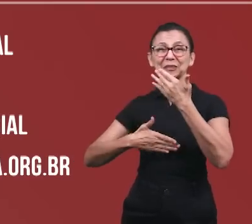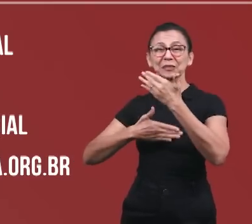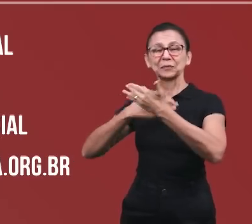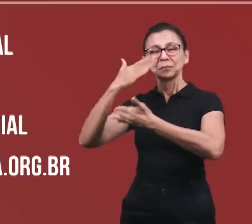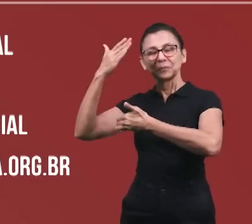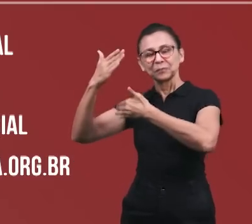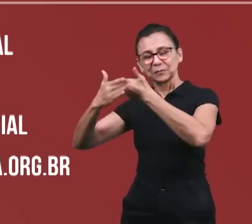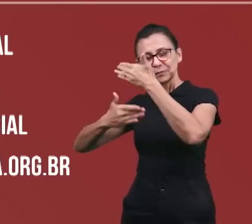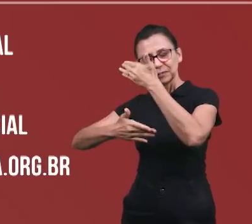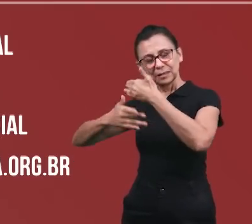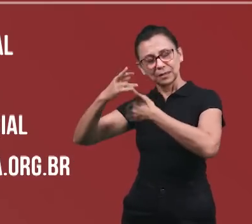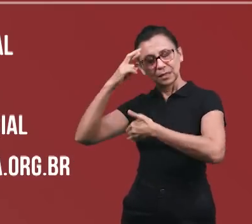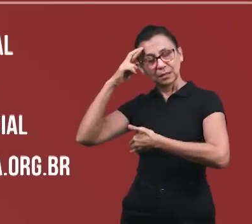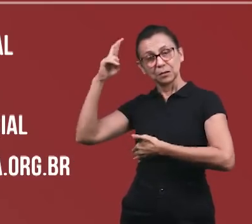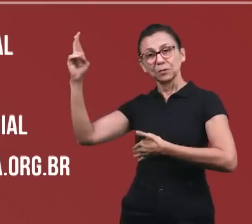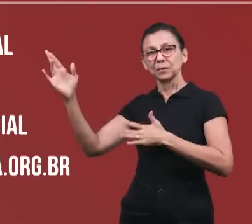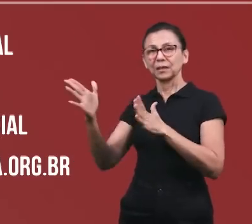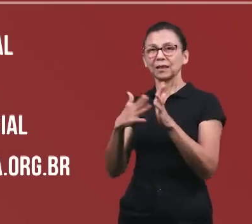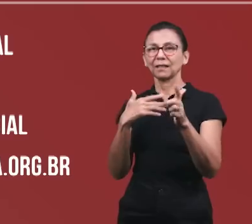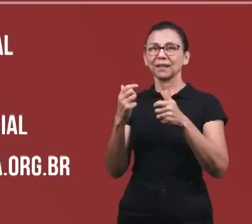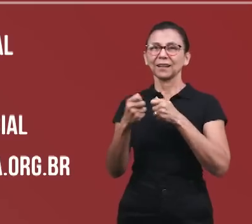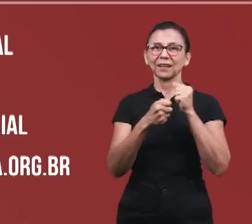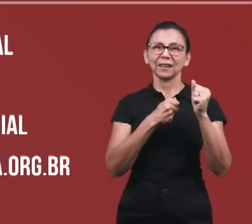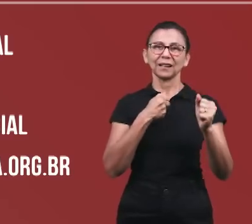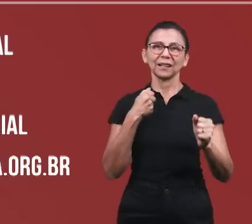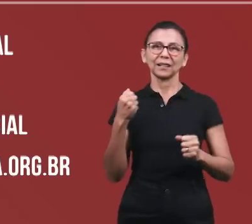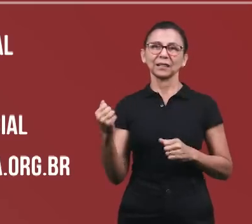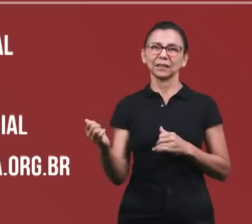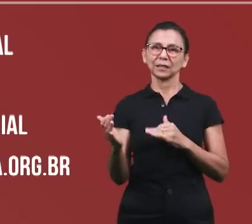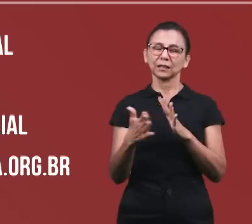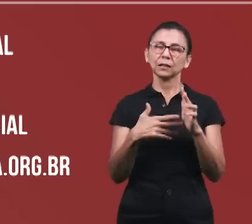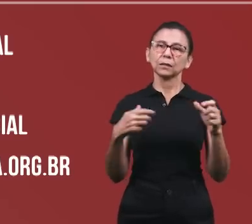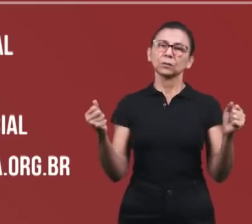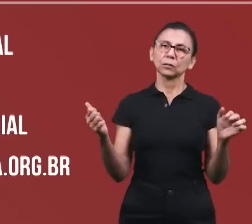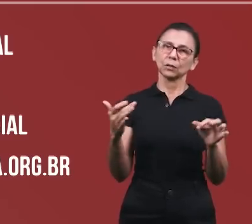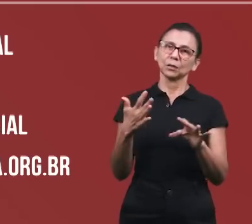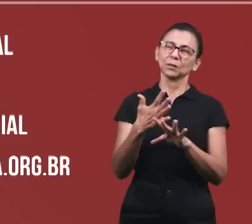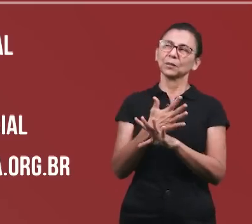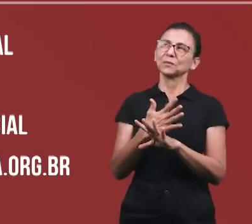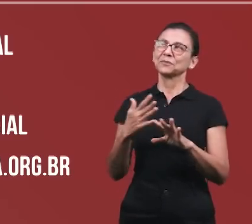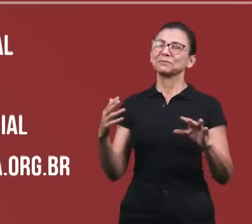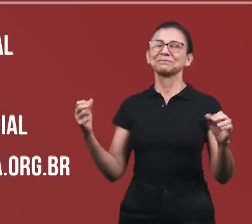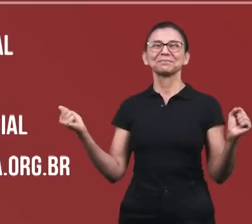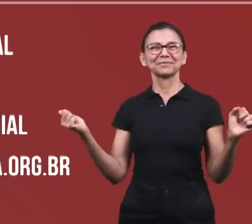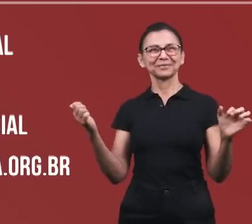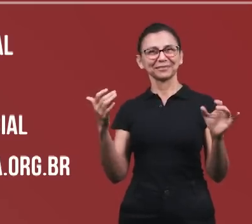alegria do Senhor, aleluia,